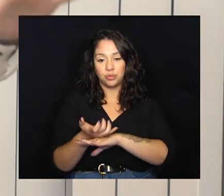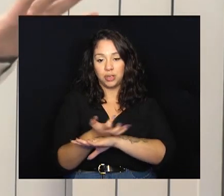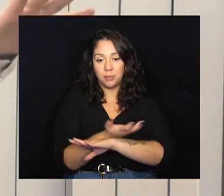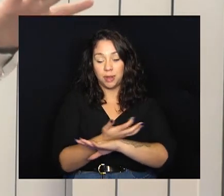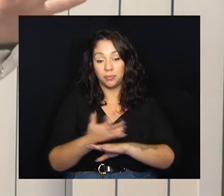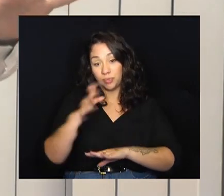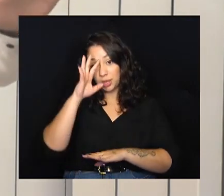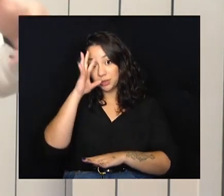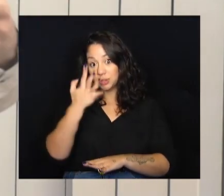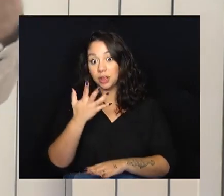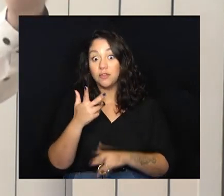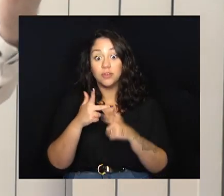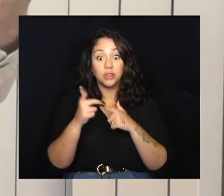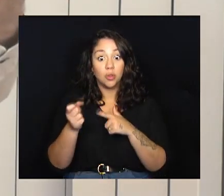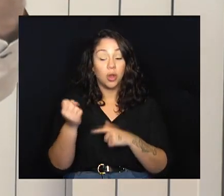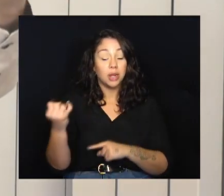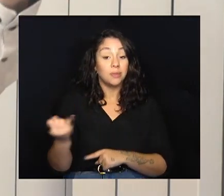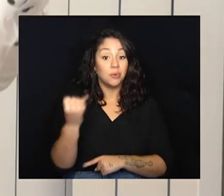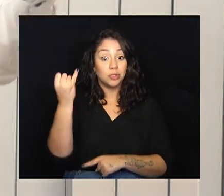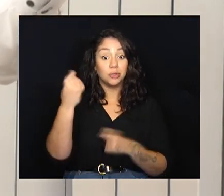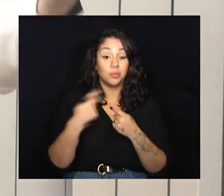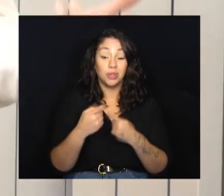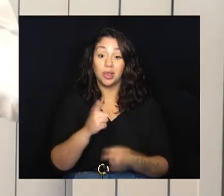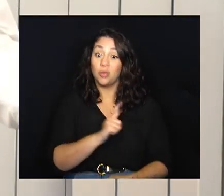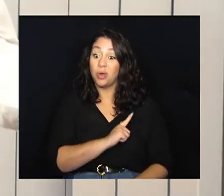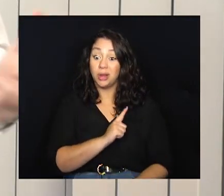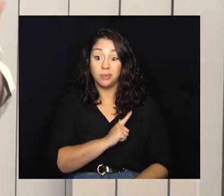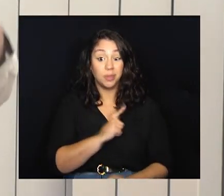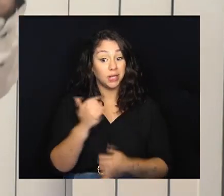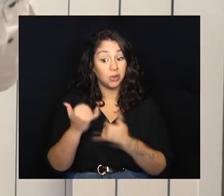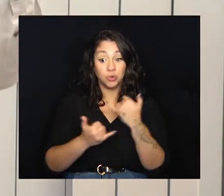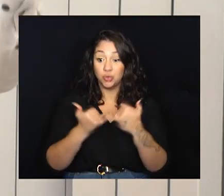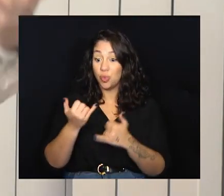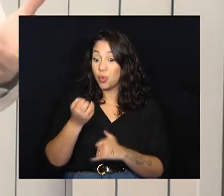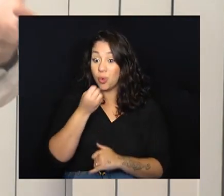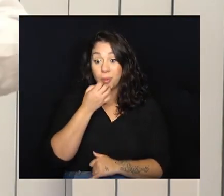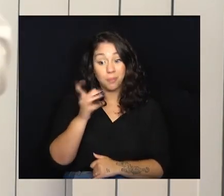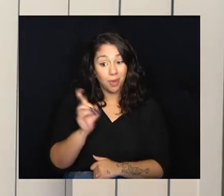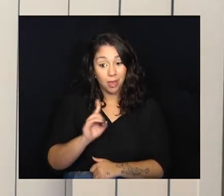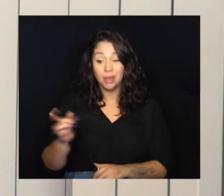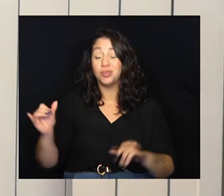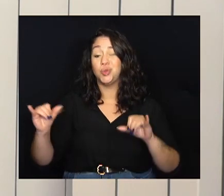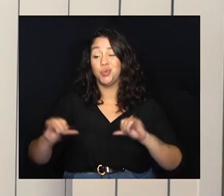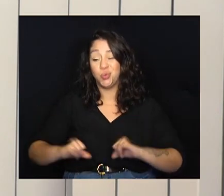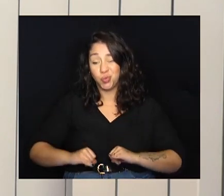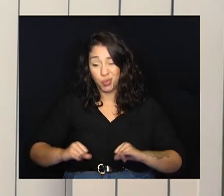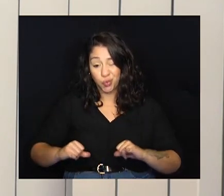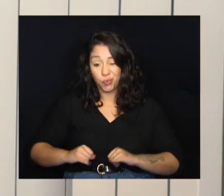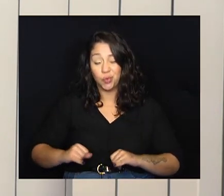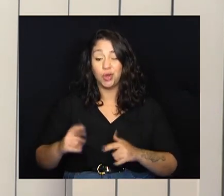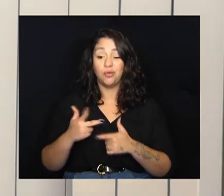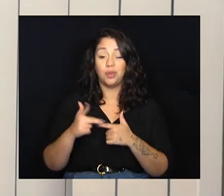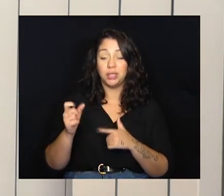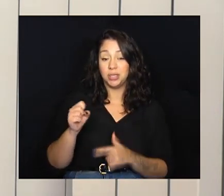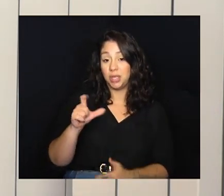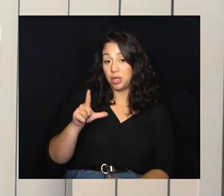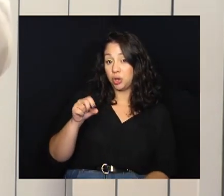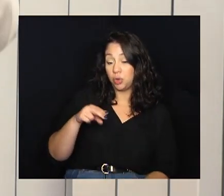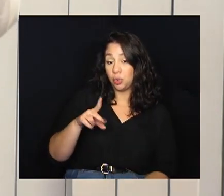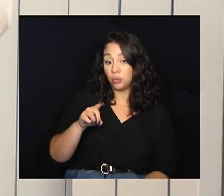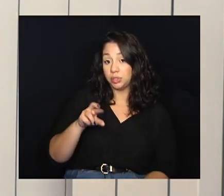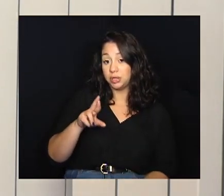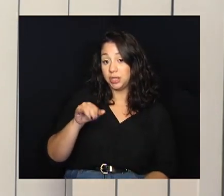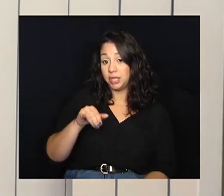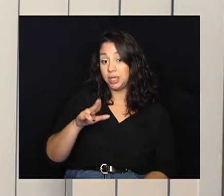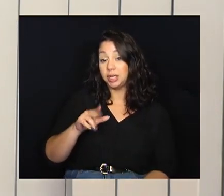vitória importantíssima porque o guarani não jogou tão bem sofreu para vencer o Londrina que está na zona de rebaixamento